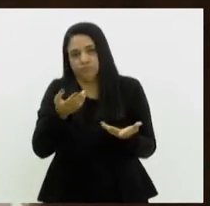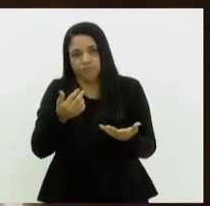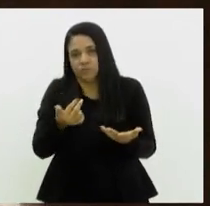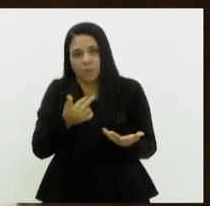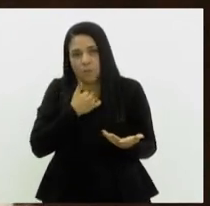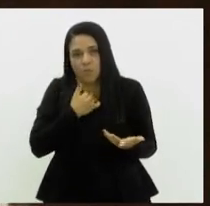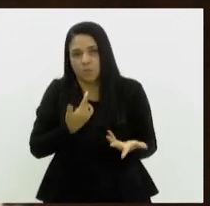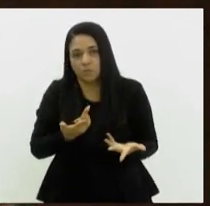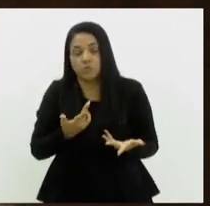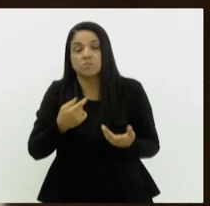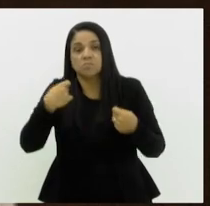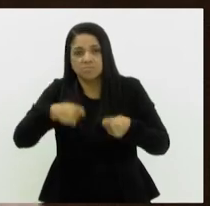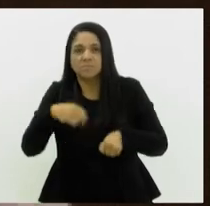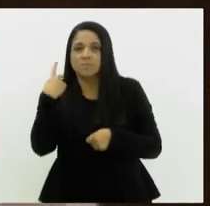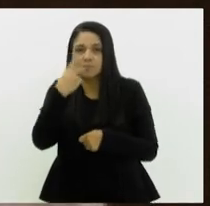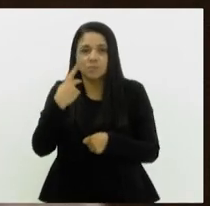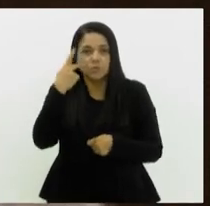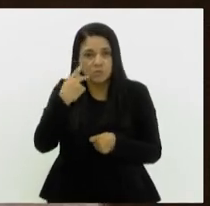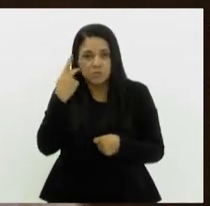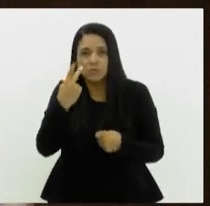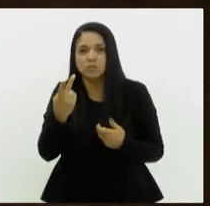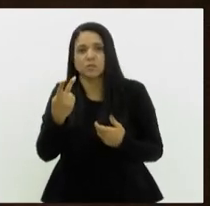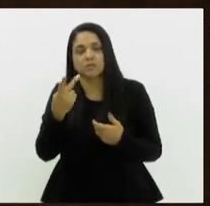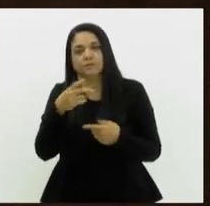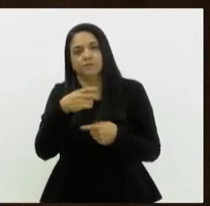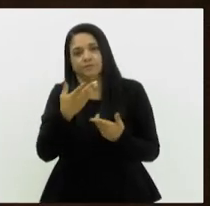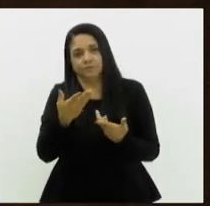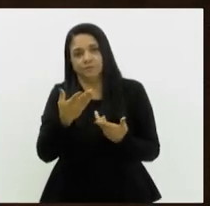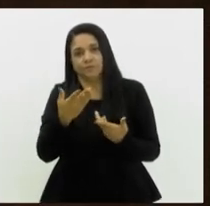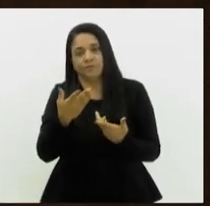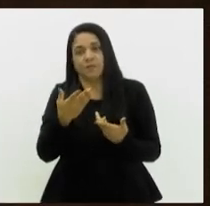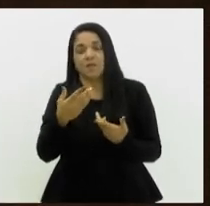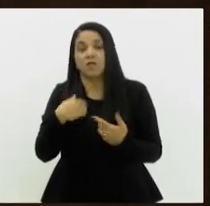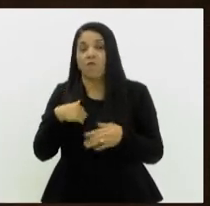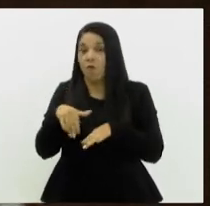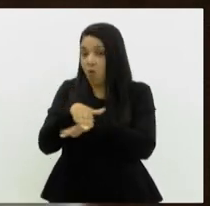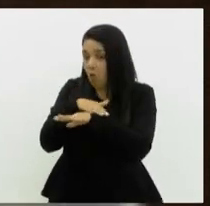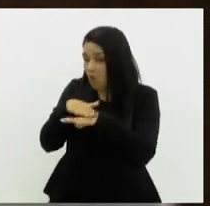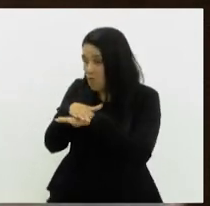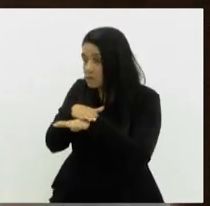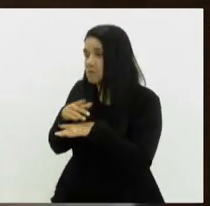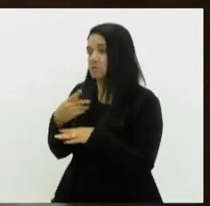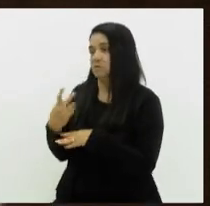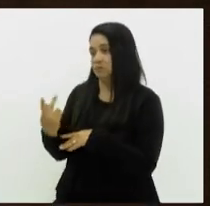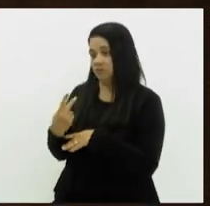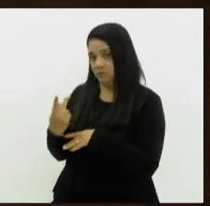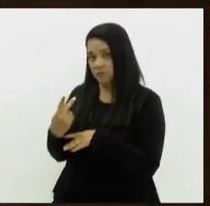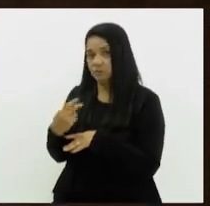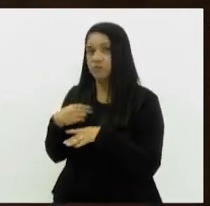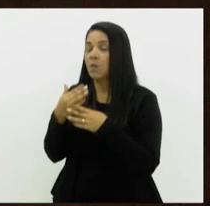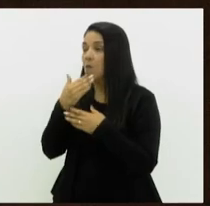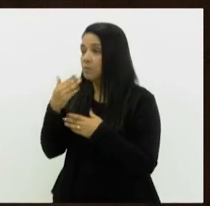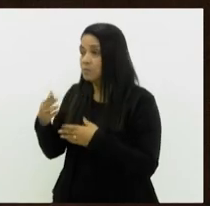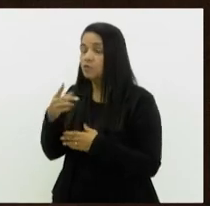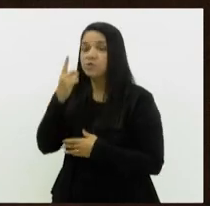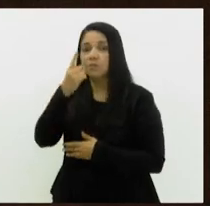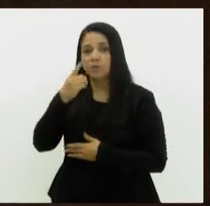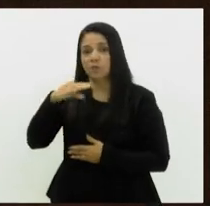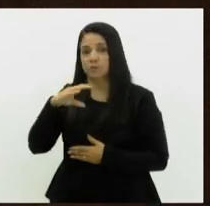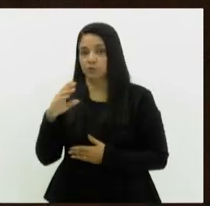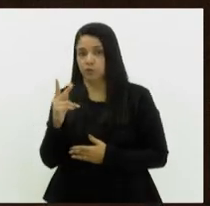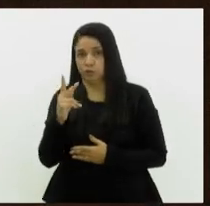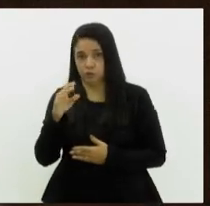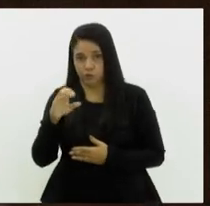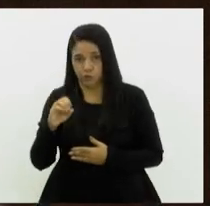que haja uma política do Estado do Rio de Janeiro. Eu vou conversar com Vossa Excelência hoje, vou te pedir. Falo com o deputado Chico Machado, porque o deputado Chico Machado